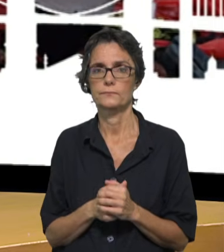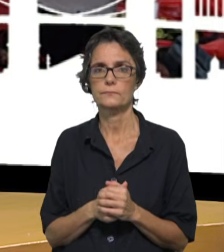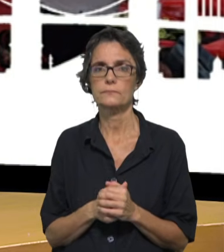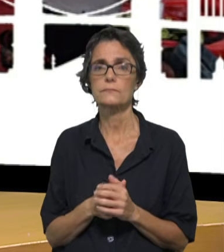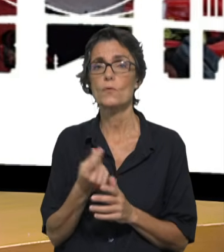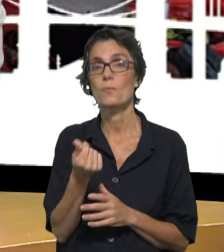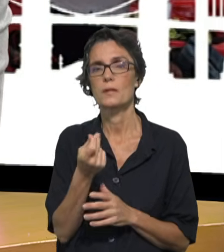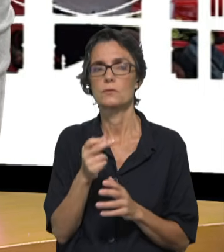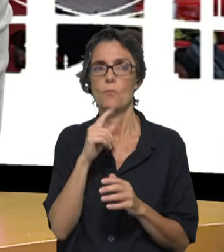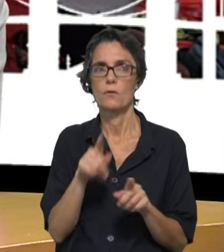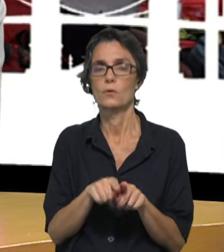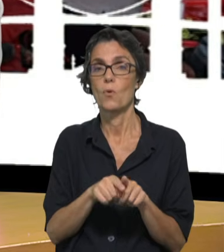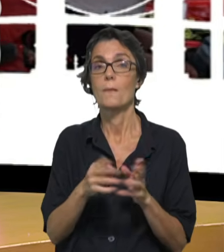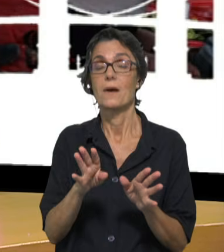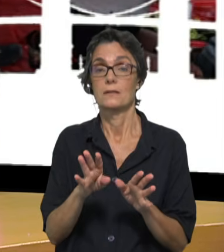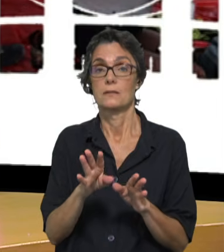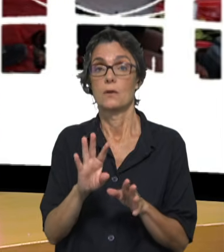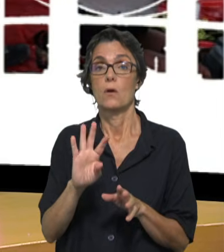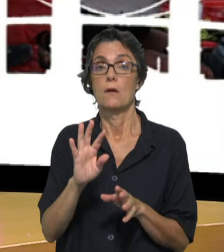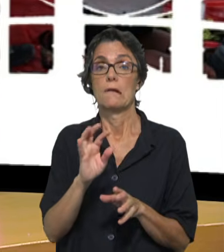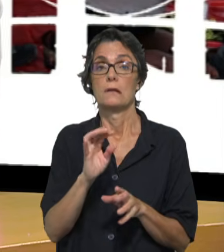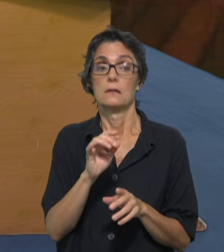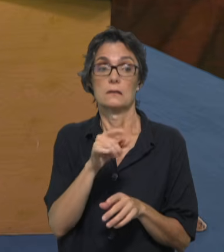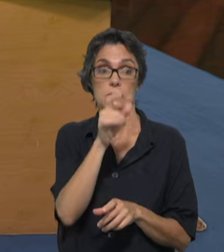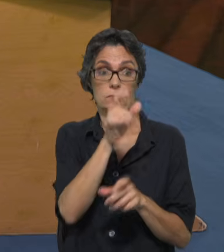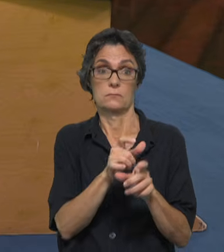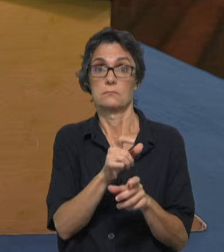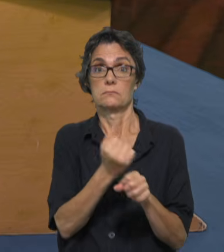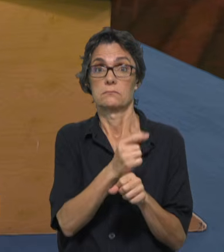podem ser os mesmos, mas com trabalhadores de condição precária o lucro